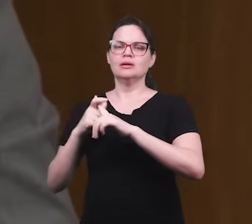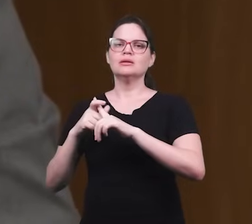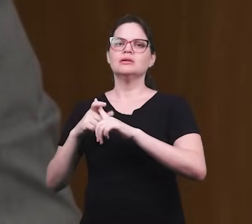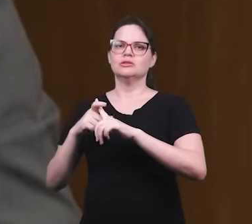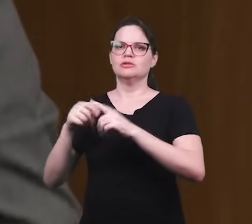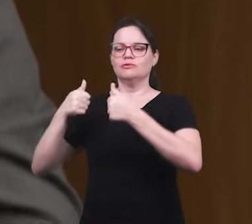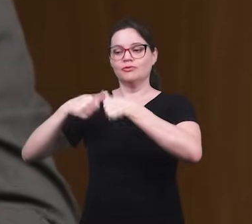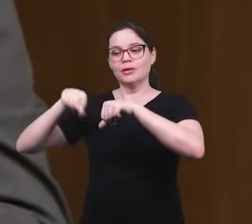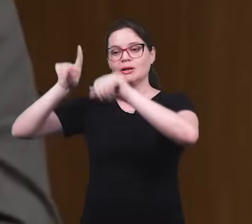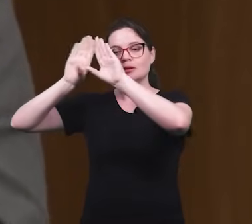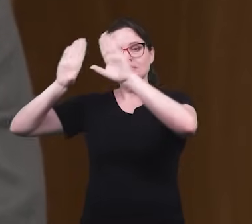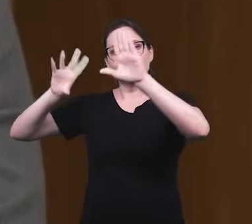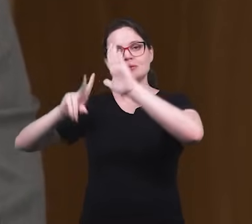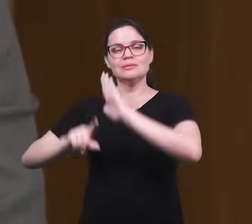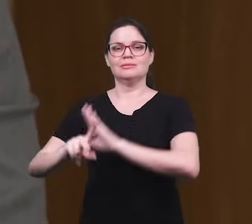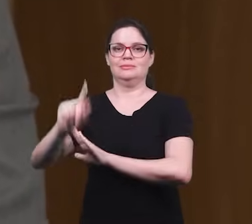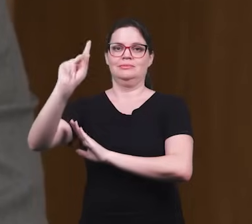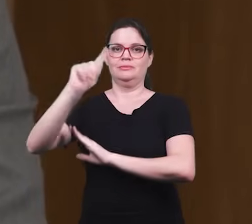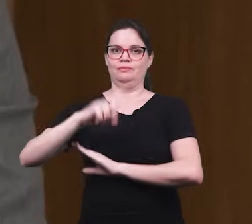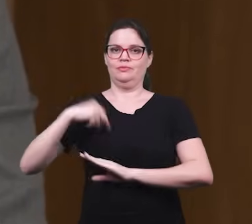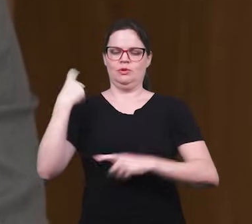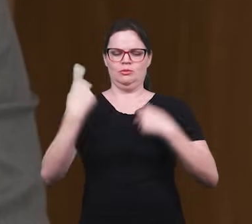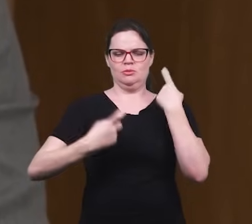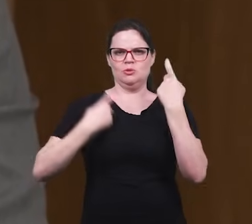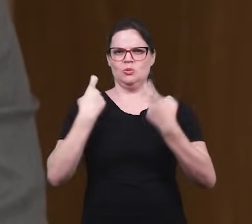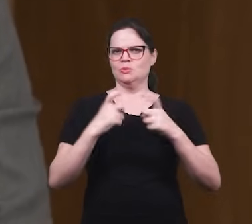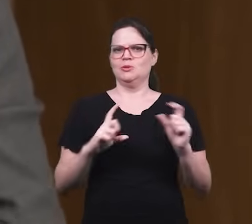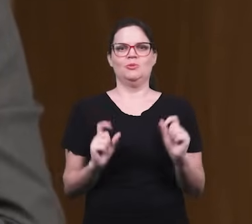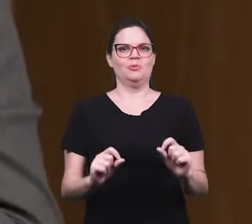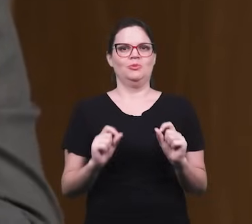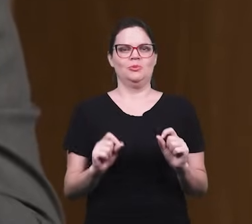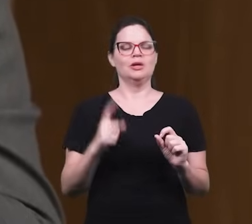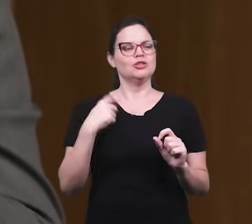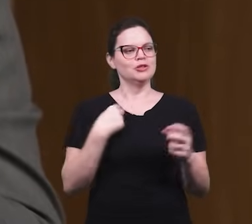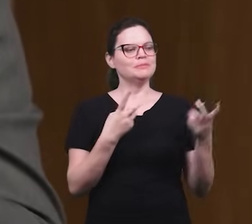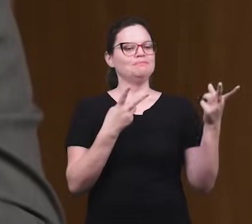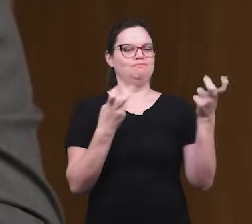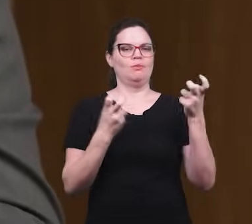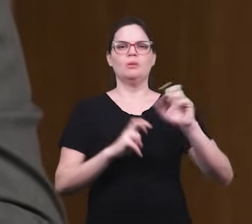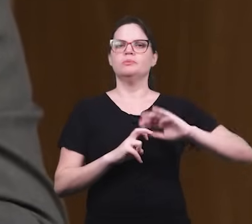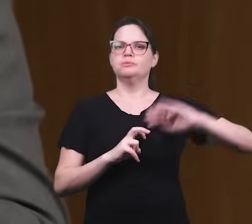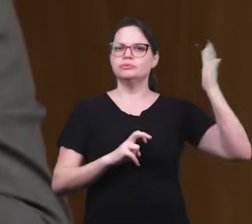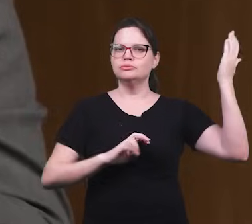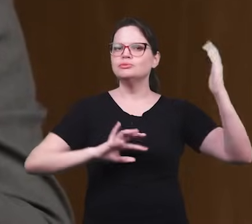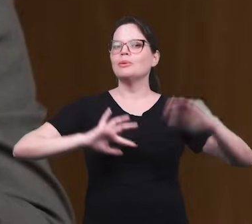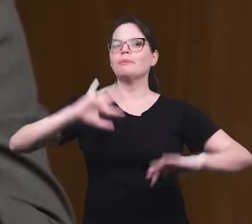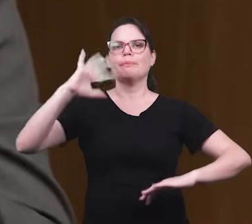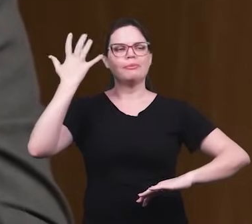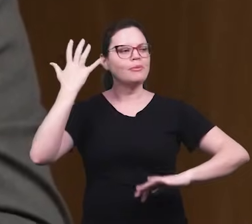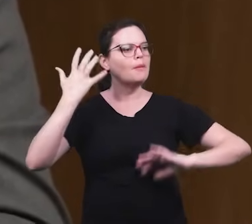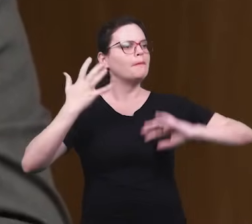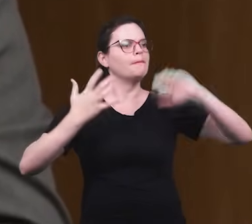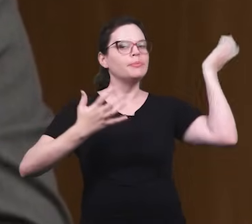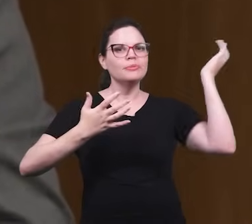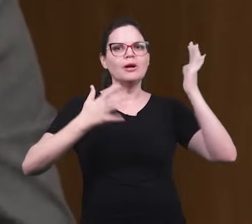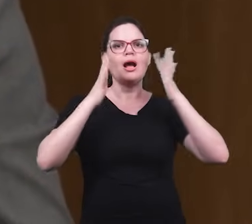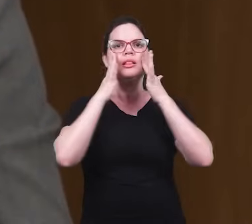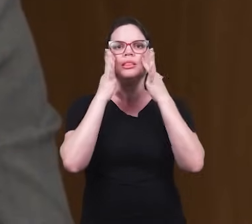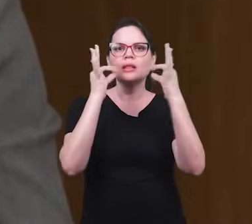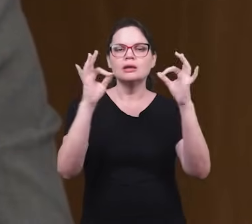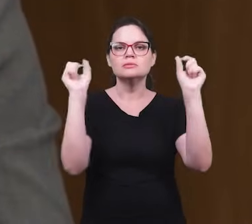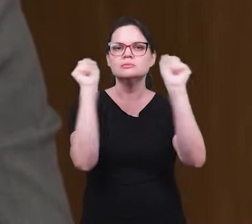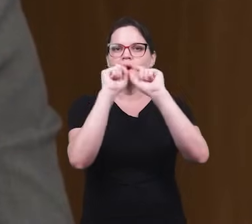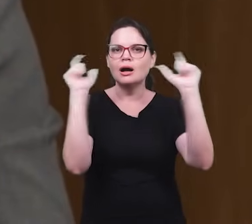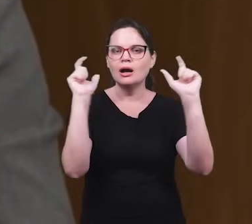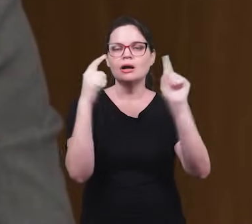eternidade. Então a grande preocupação da igreja é essa. Nós estamos vendo os sinais, nós estamos atentos, porque